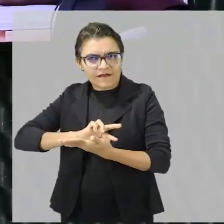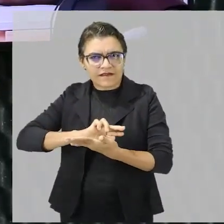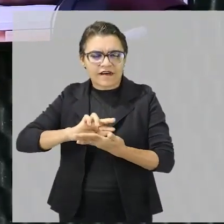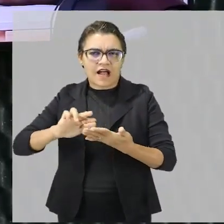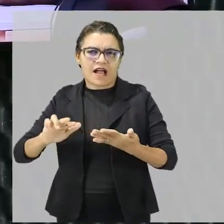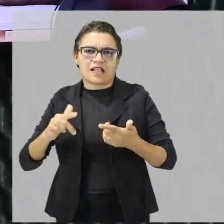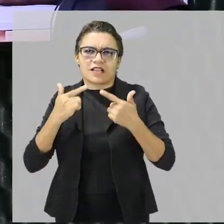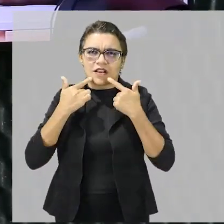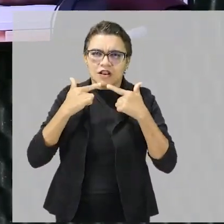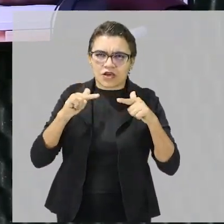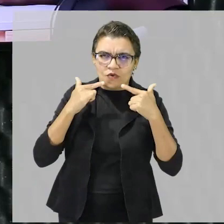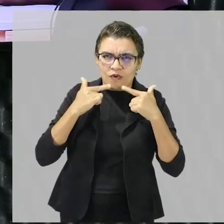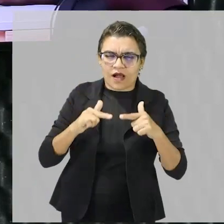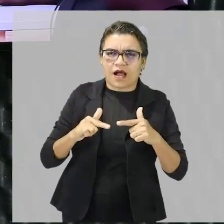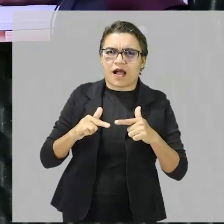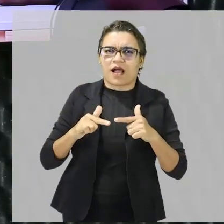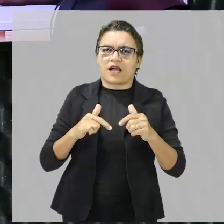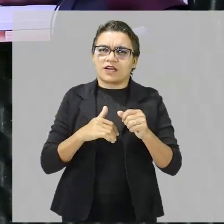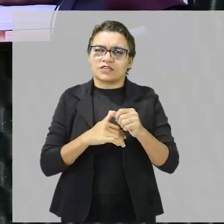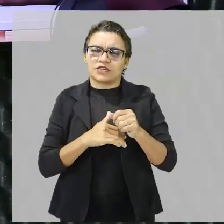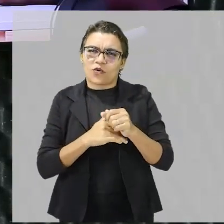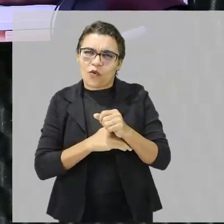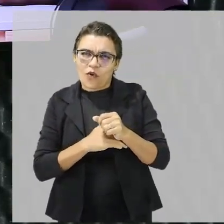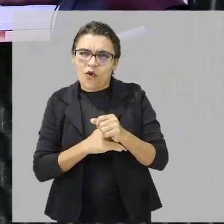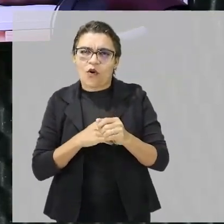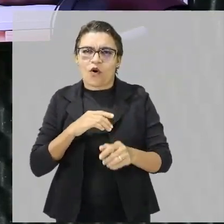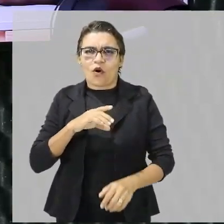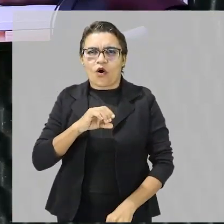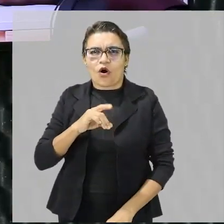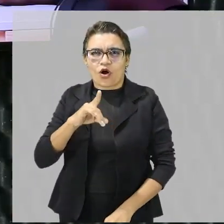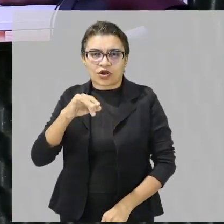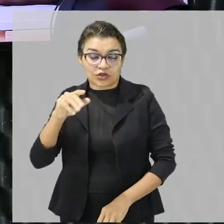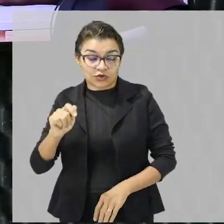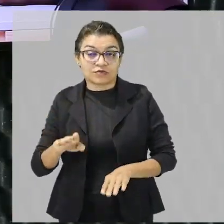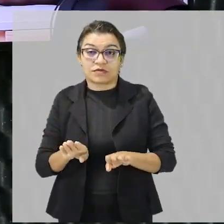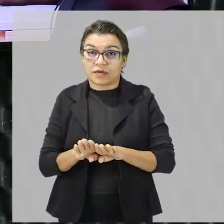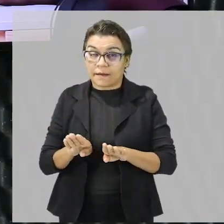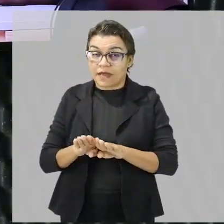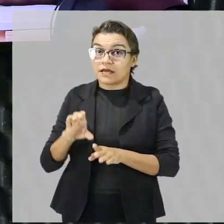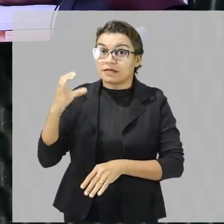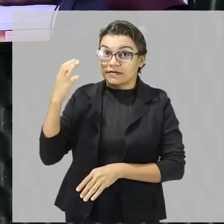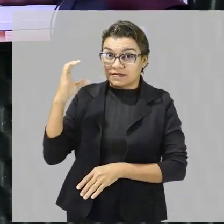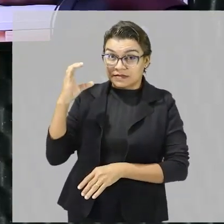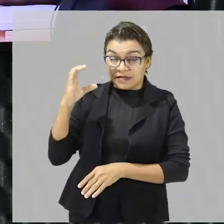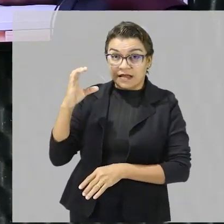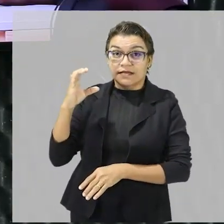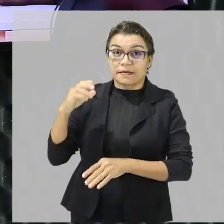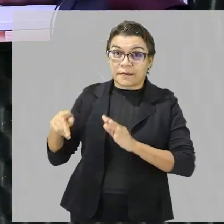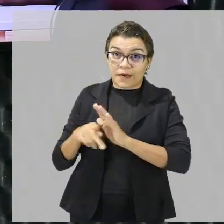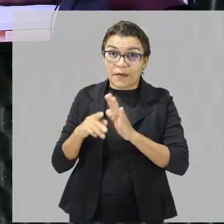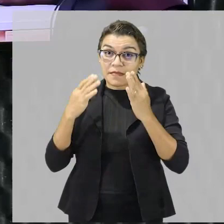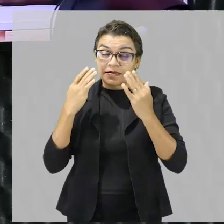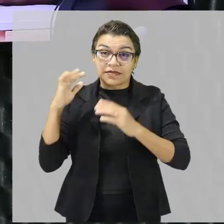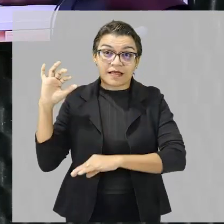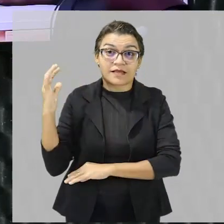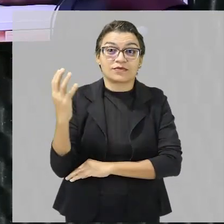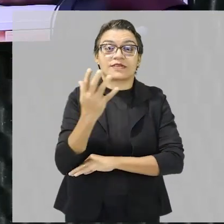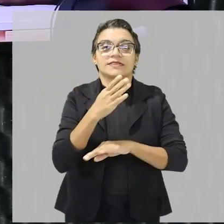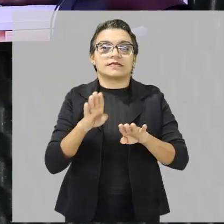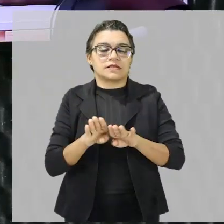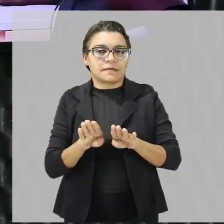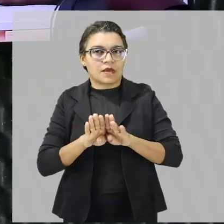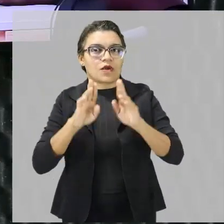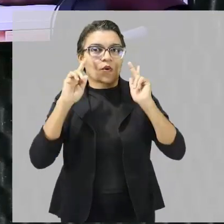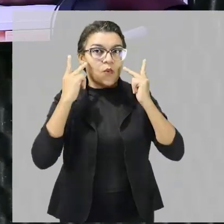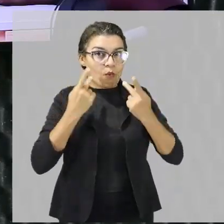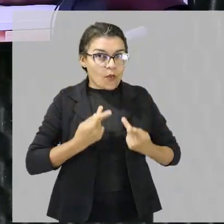linguagens e códigos, matemática das tecnologias, ciências da natureza e, obviamente, claro, né, em humanas, que